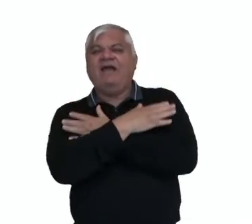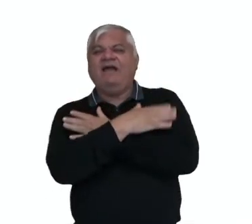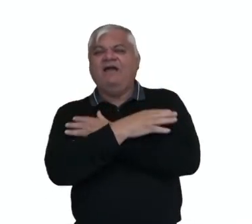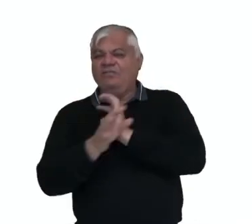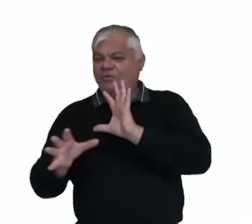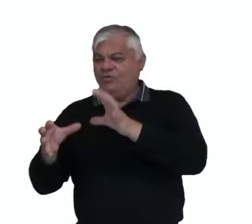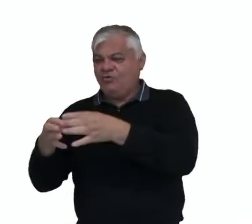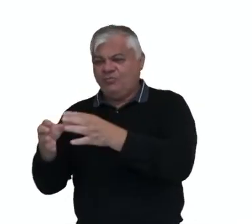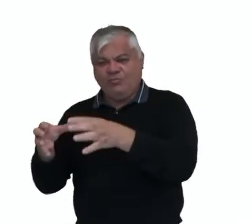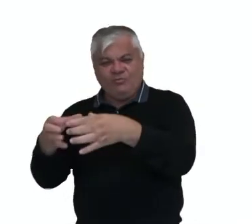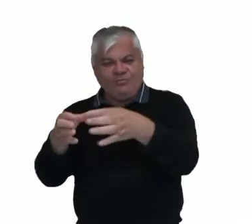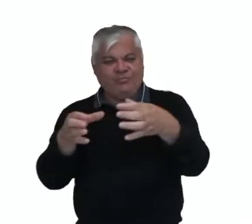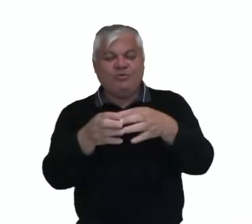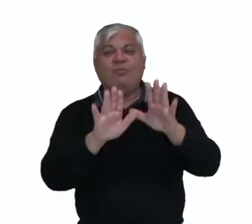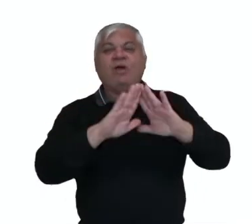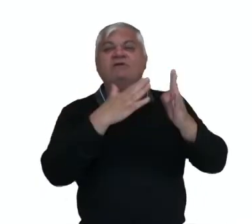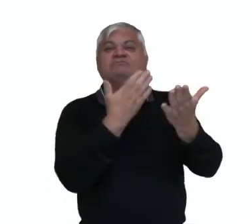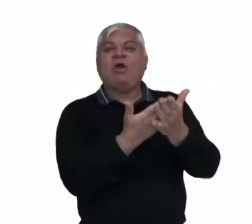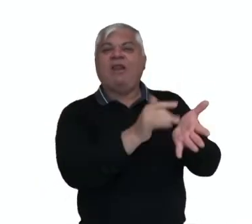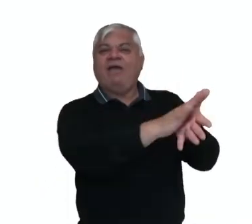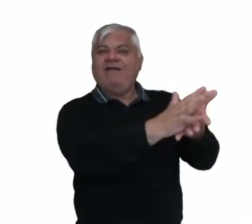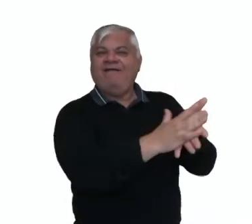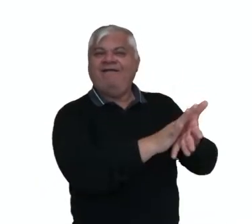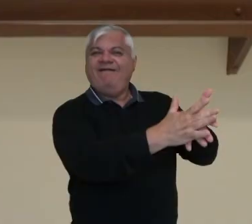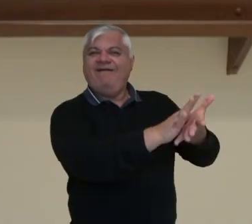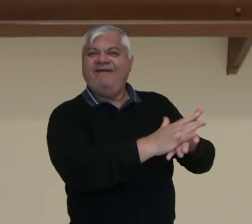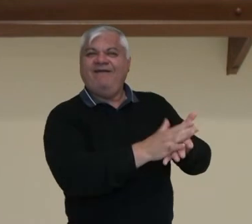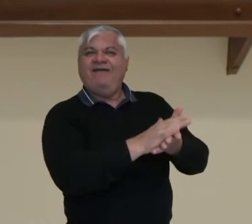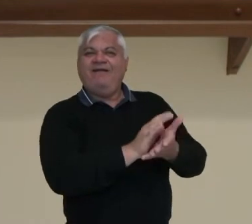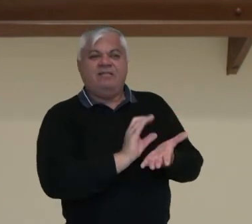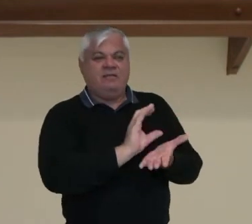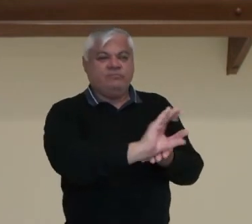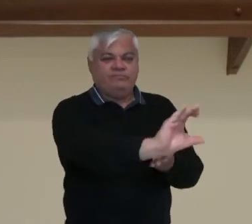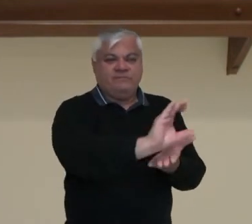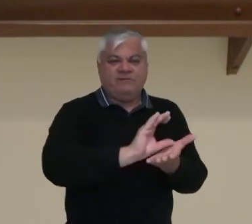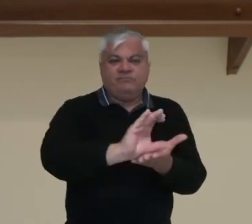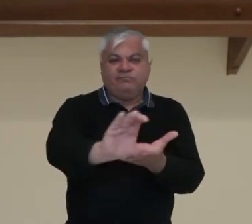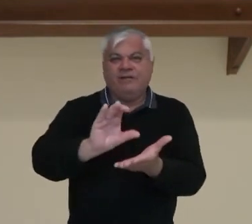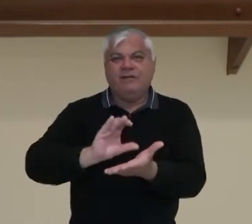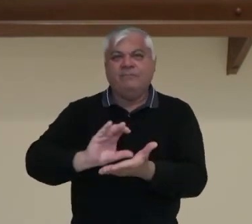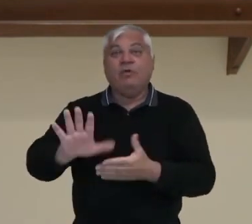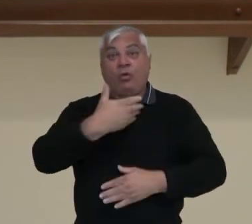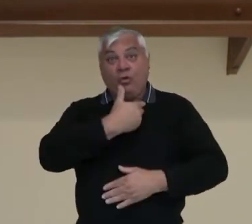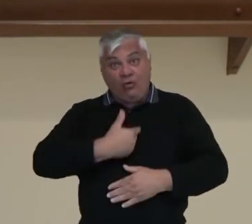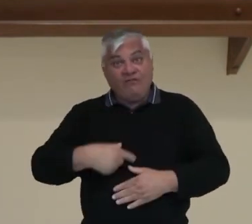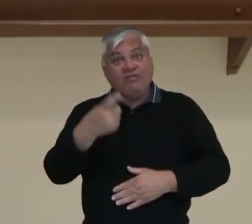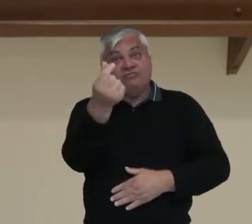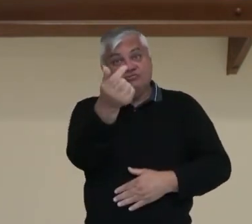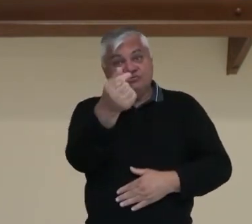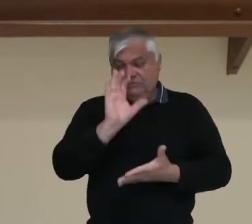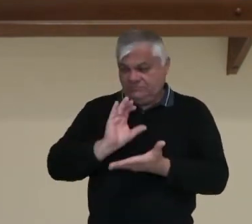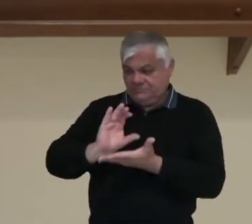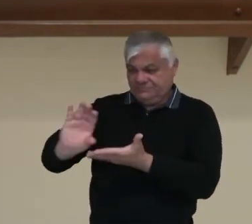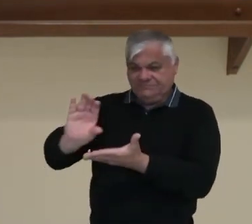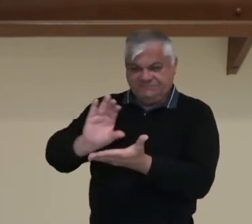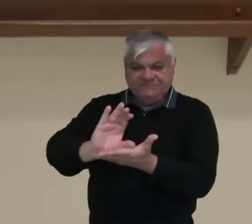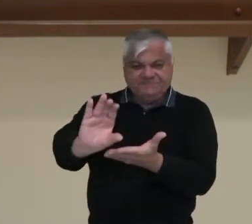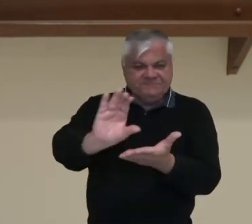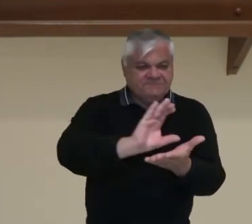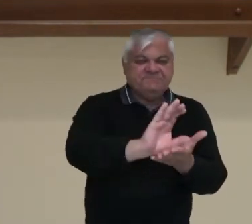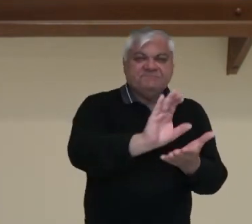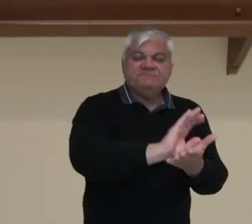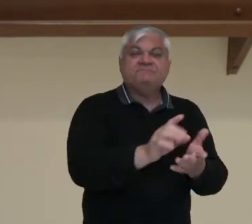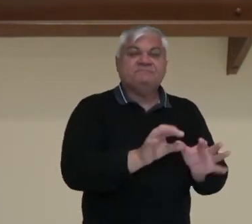é a partir desse momento que elas começam a receber patrocínio do Estado. Em contrapartida,